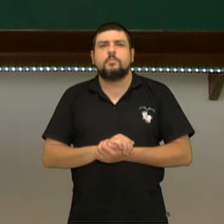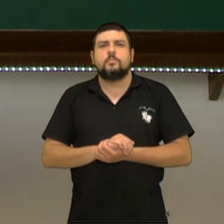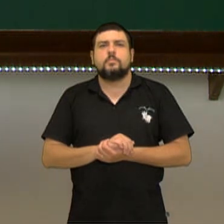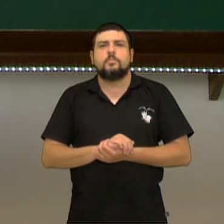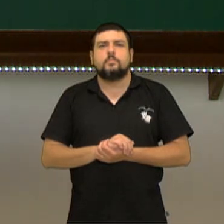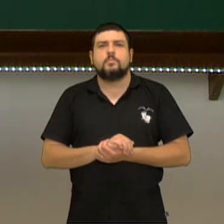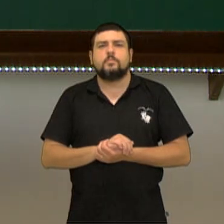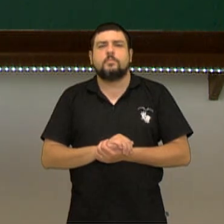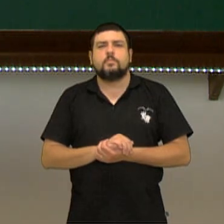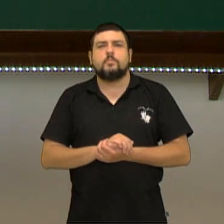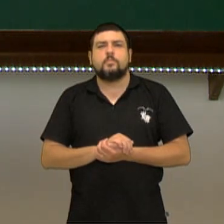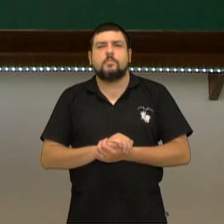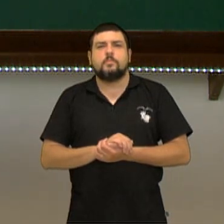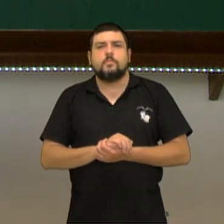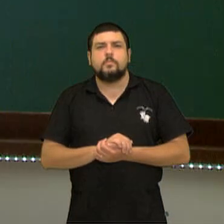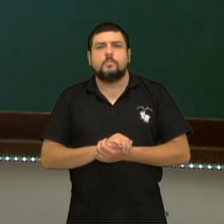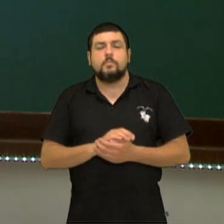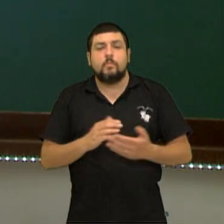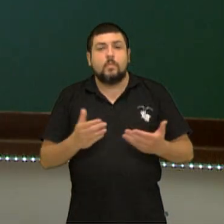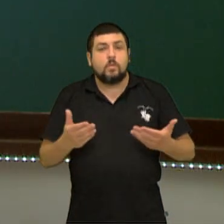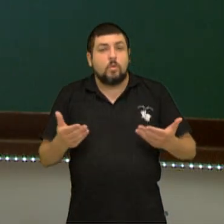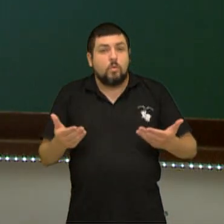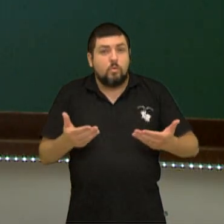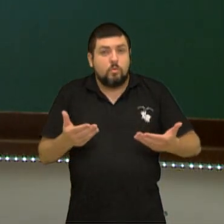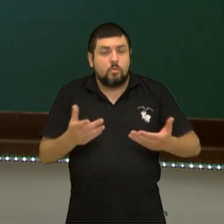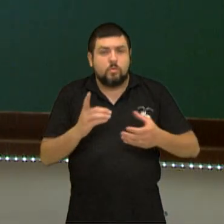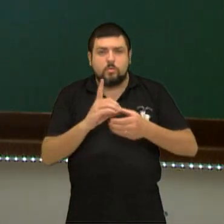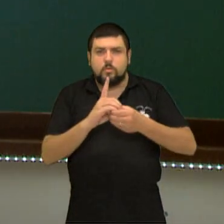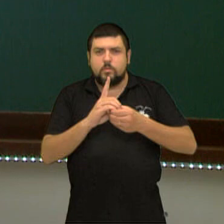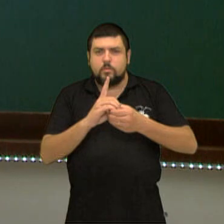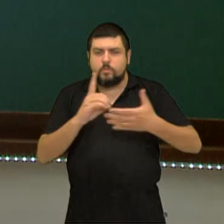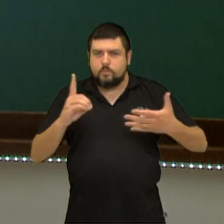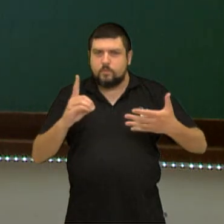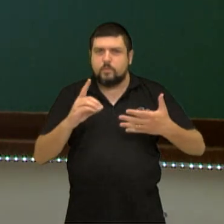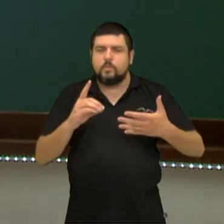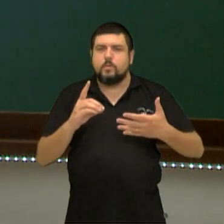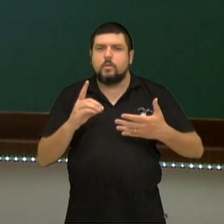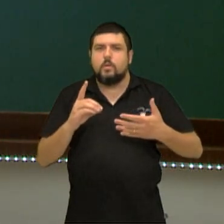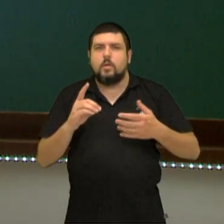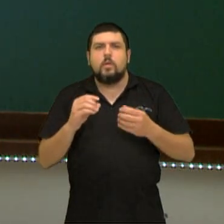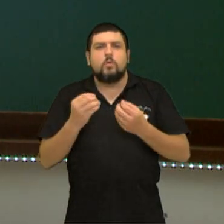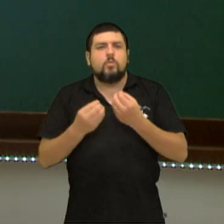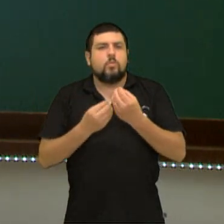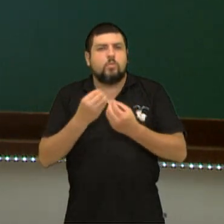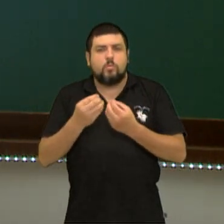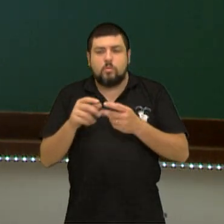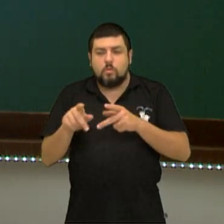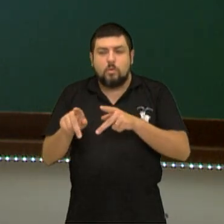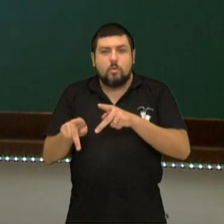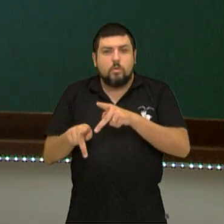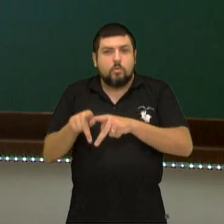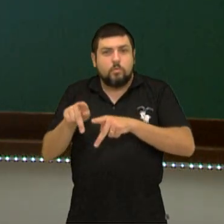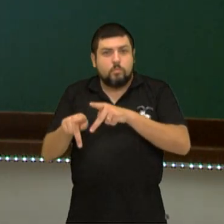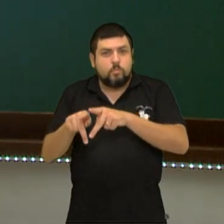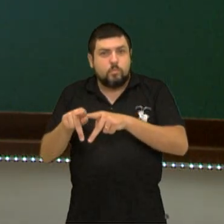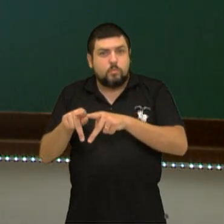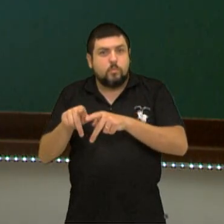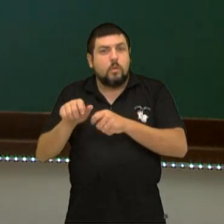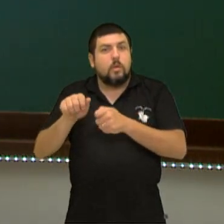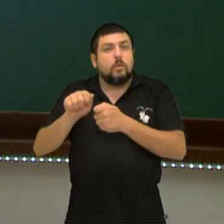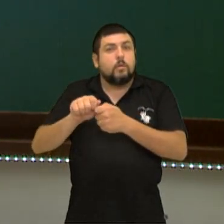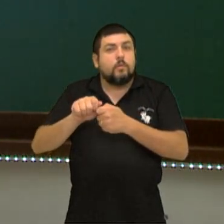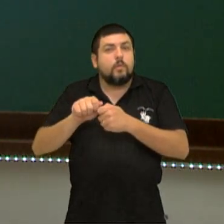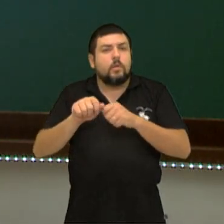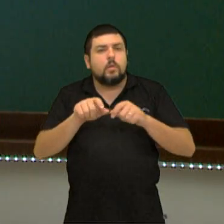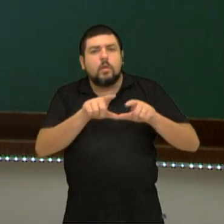O exercício hoje na democracia moderna, né, o exercício indireto do poder pelo povo através da representação,